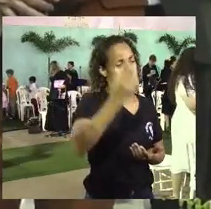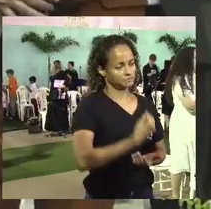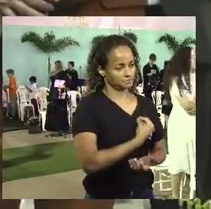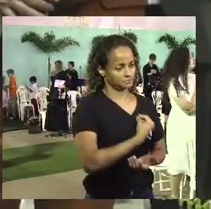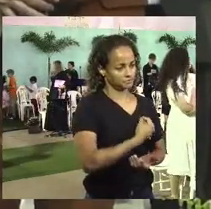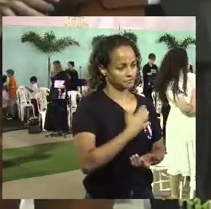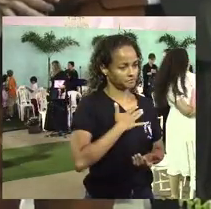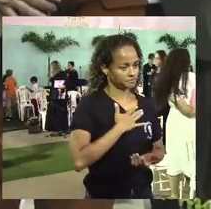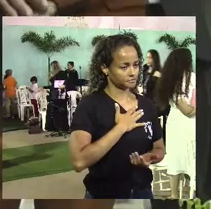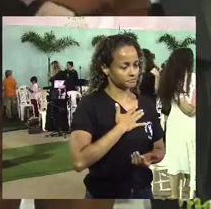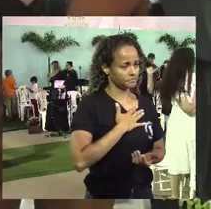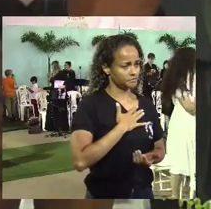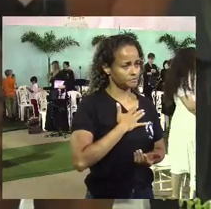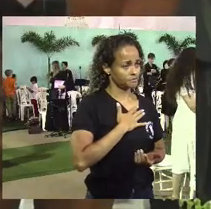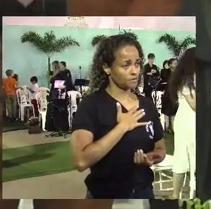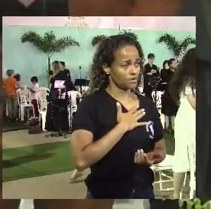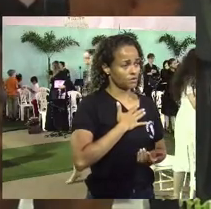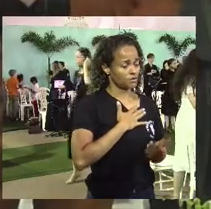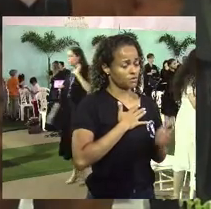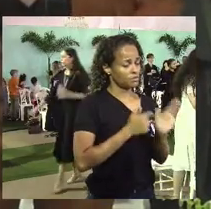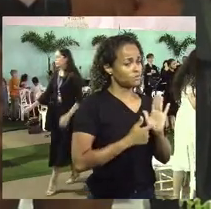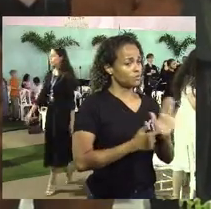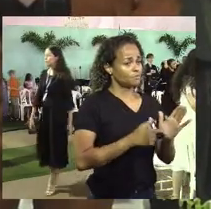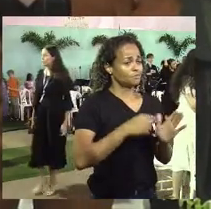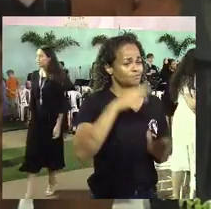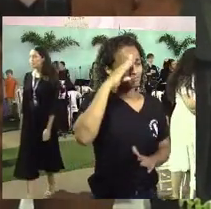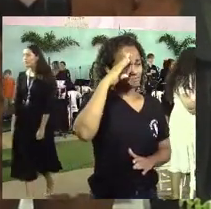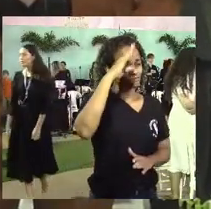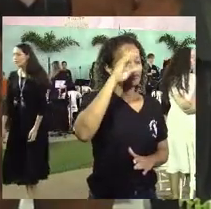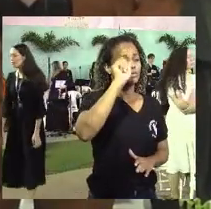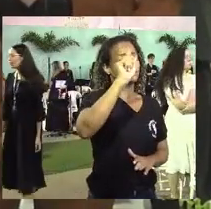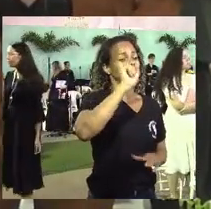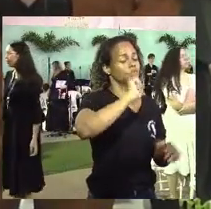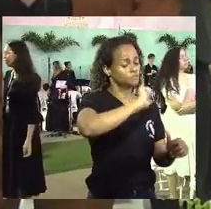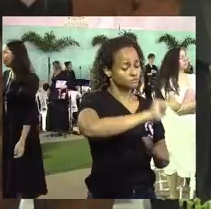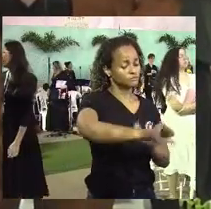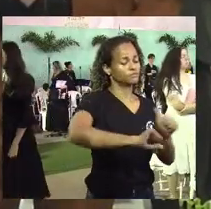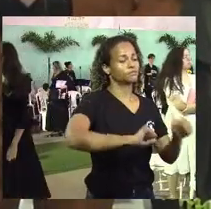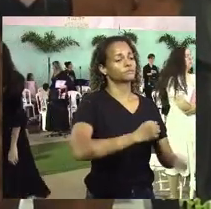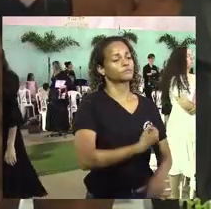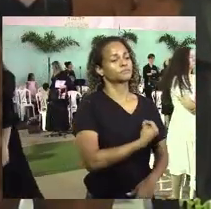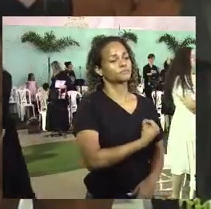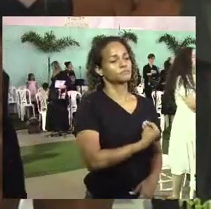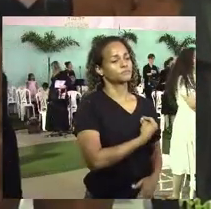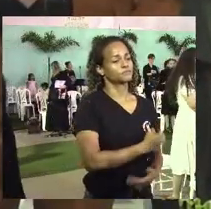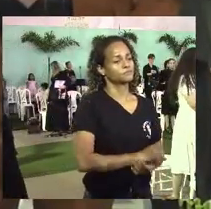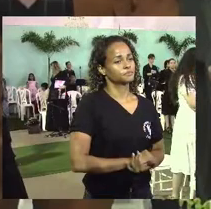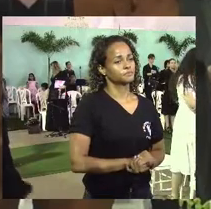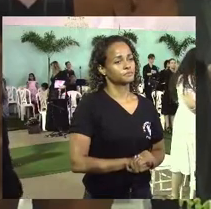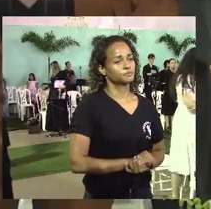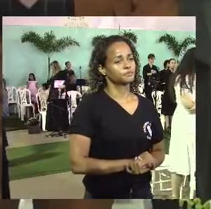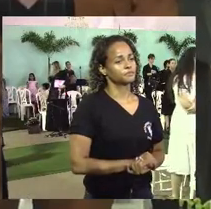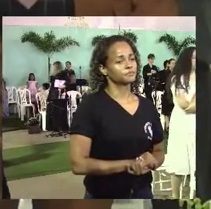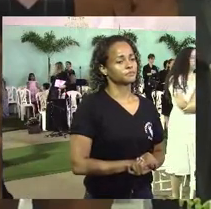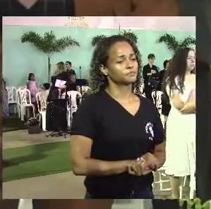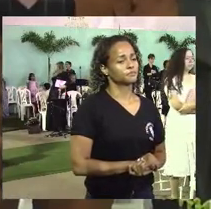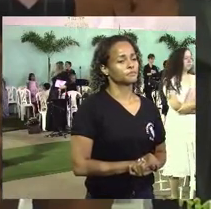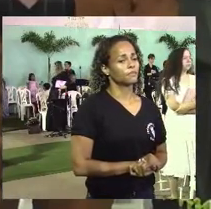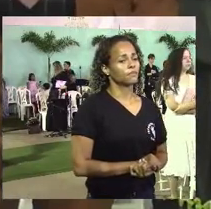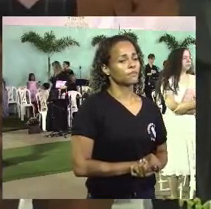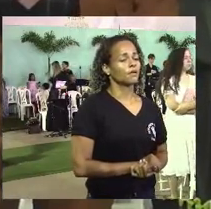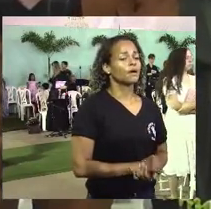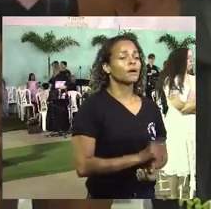o maior sinal do Evangelho é transformação de vida não é o sinal do Evangelho é quantas Boas Novas chega no coração daquele